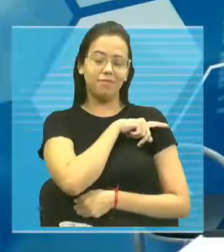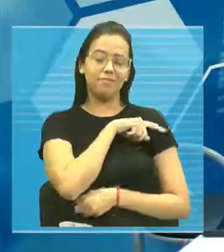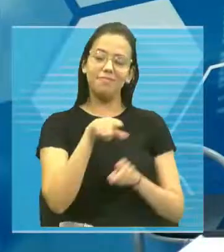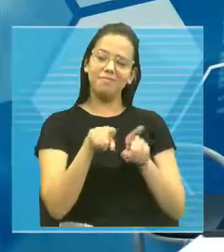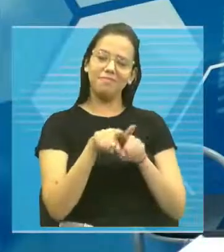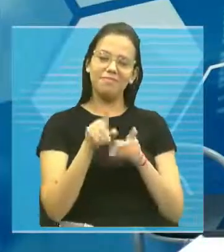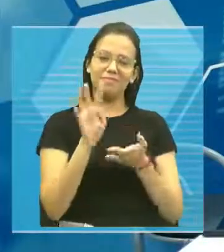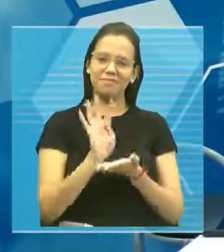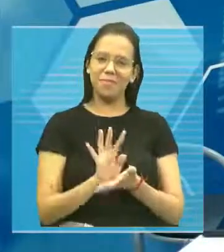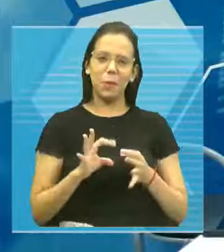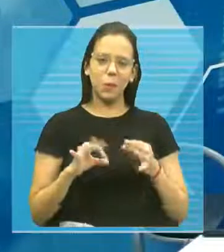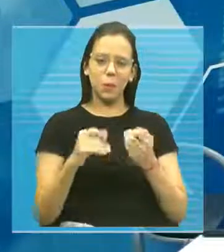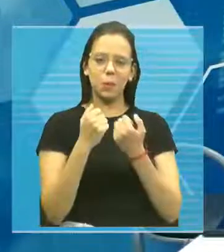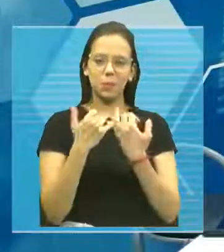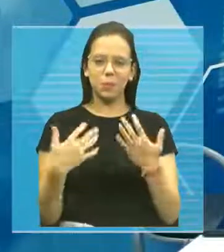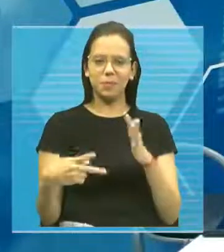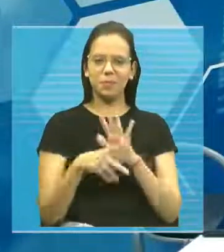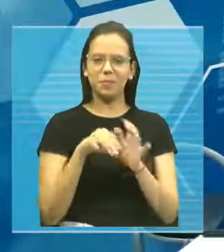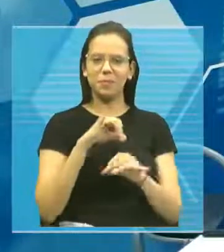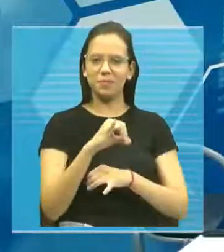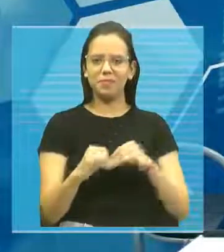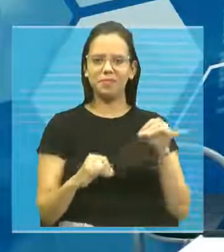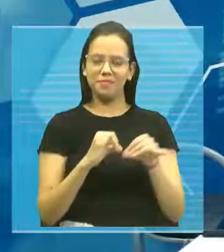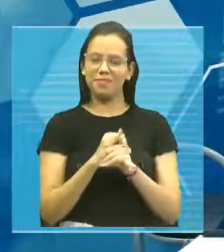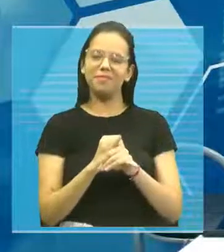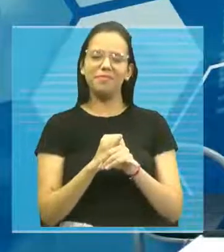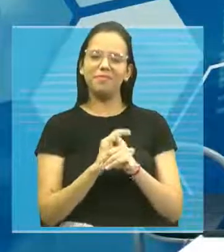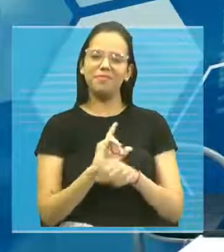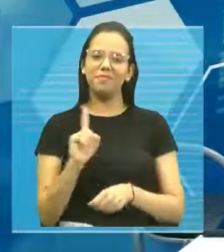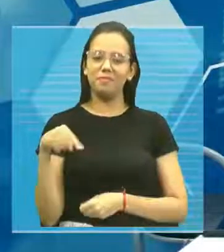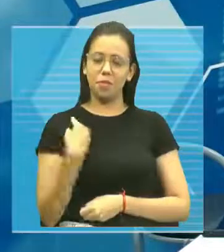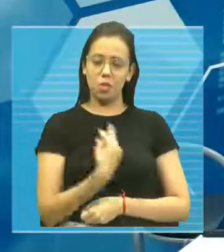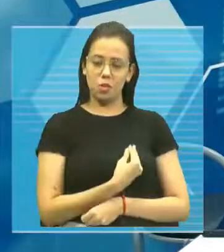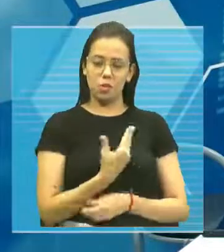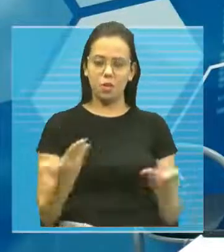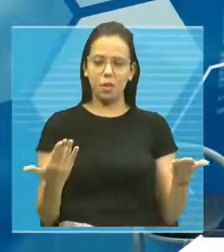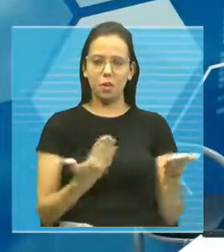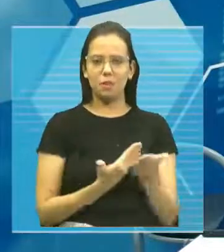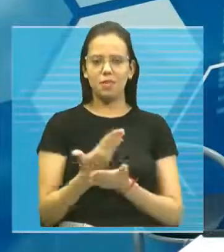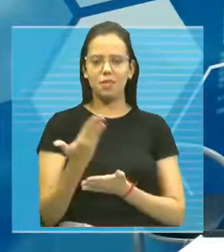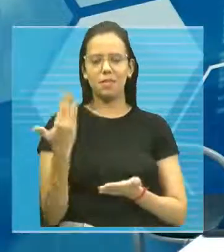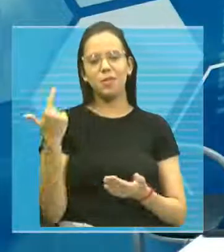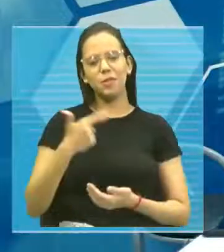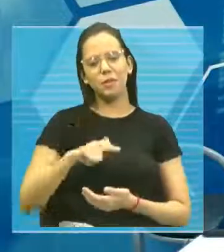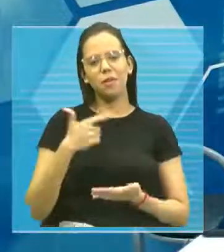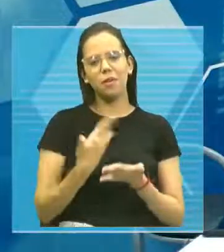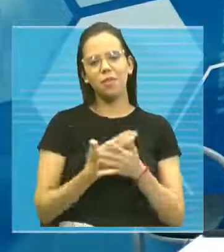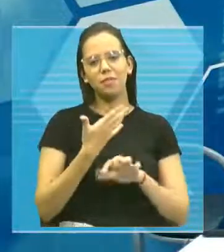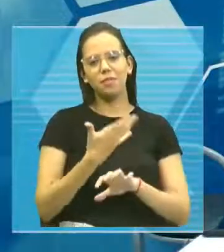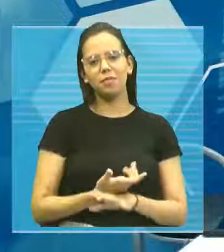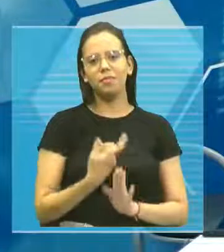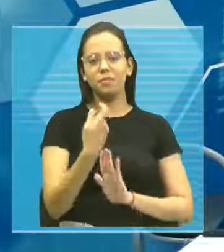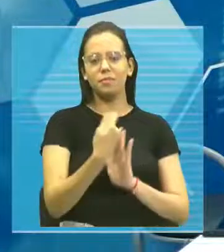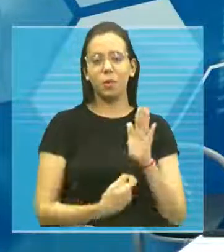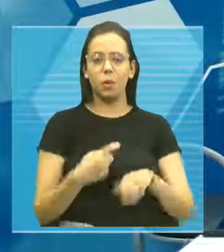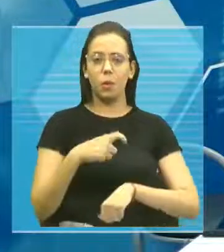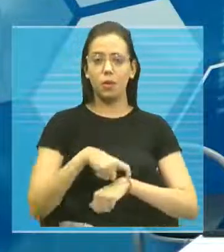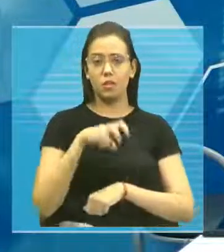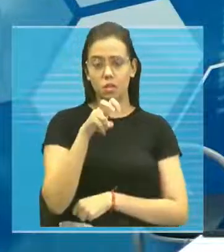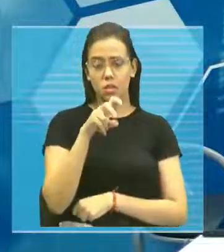teresinense e todo o público da internet estamos aqui para começar mais uma aula de redação aí